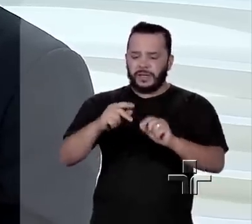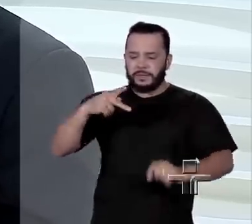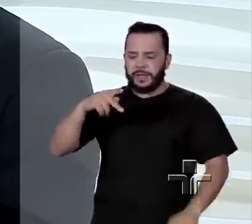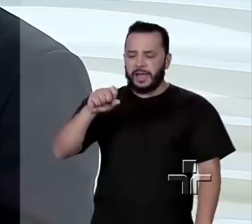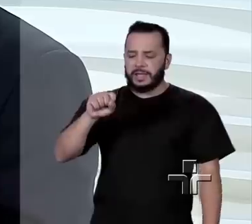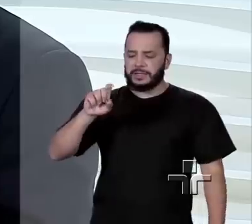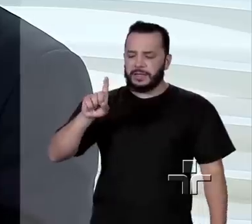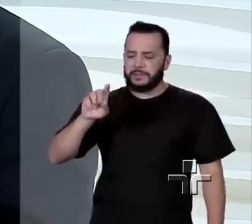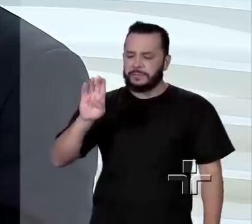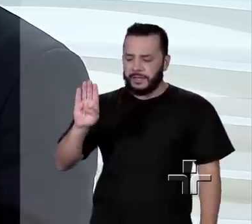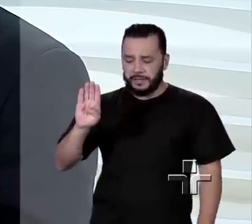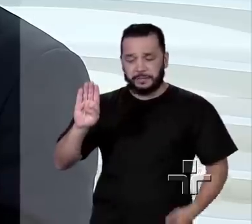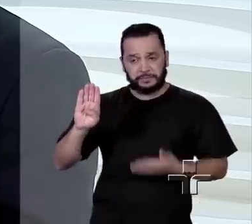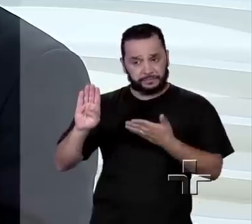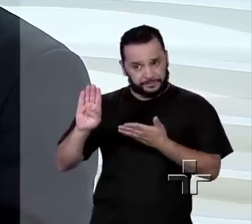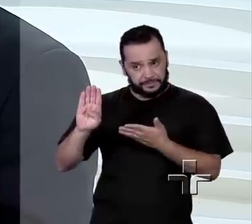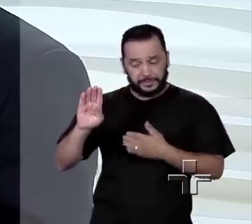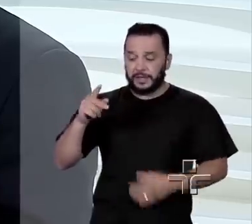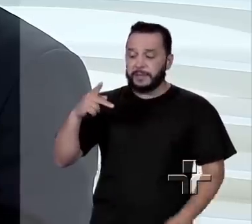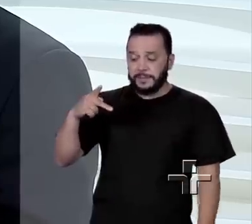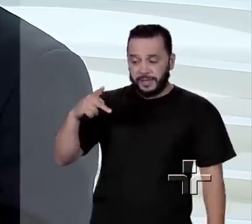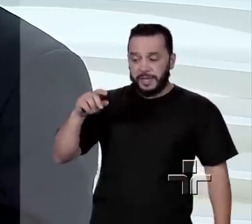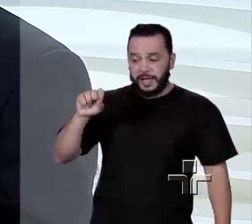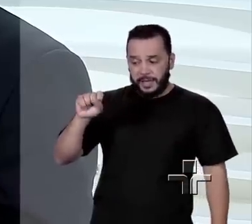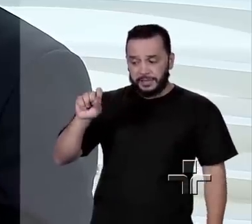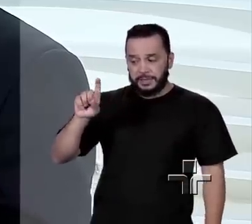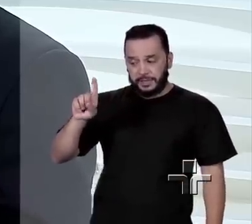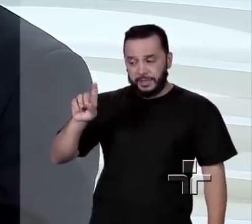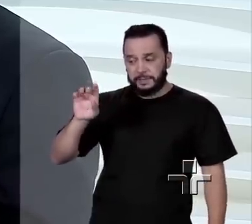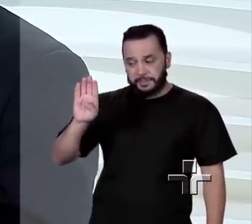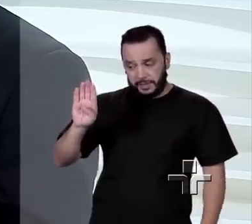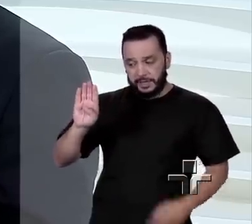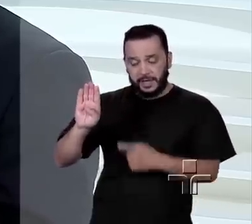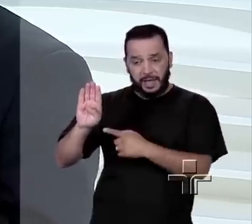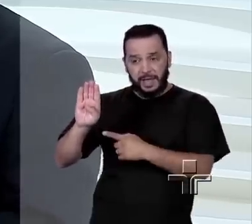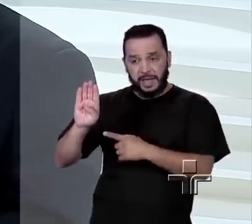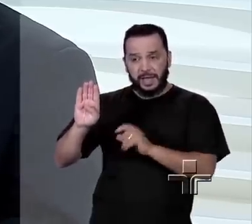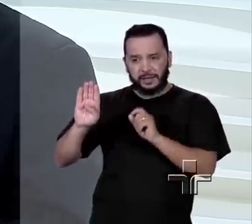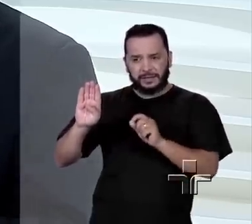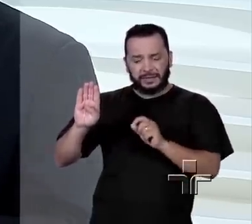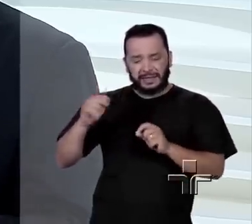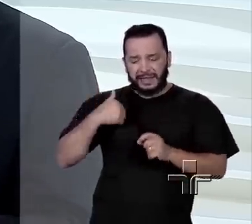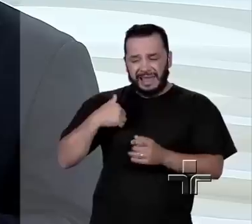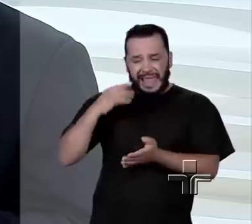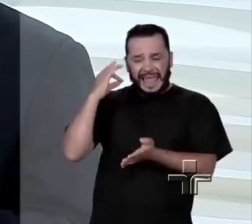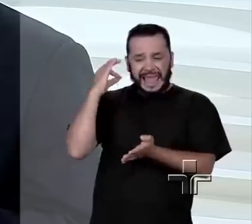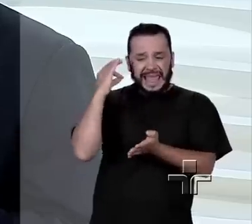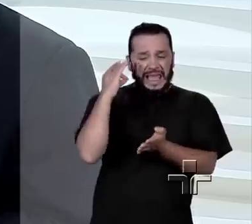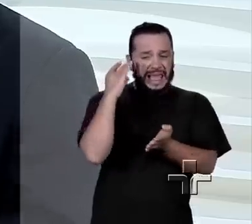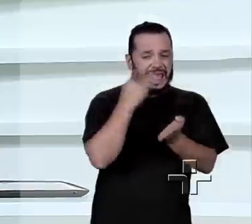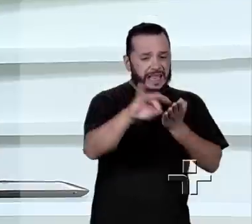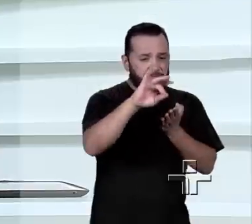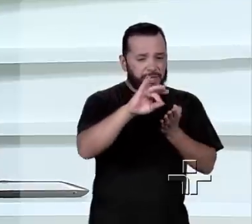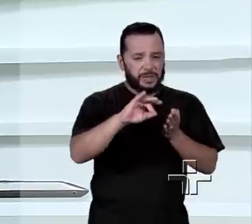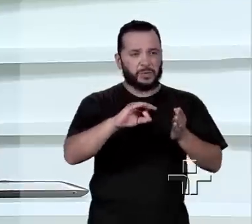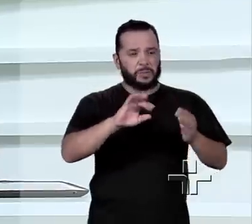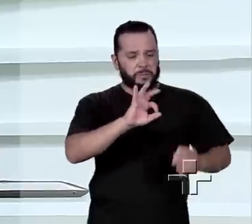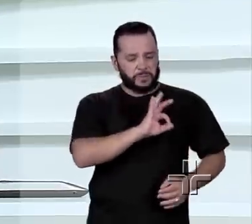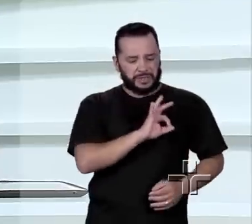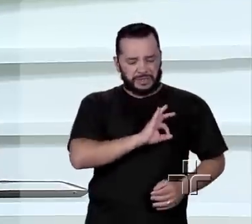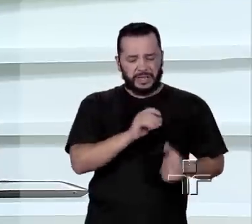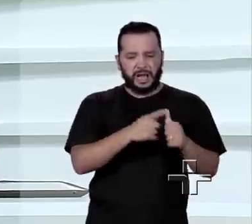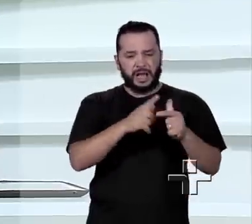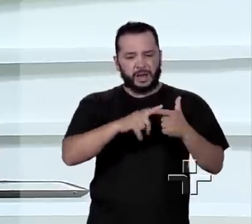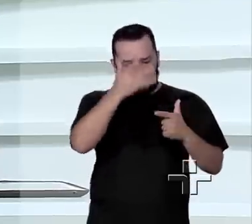PSDB como inimigo público número 1 dos policiais, dos agentes penitenciários,